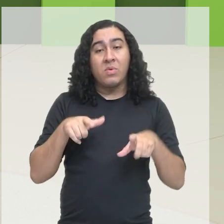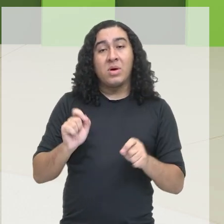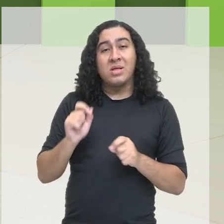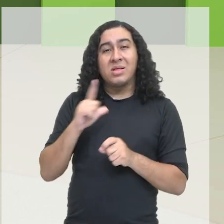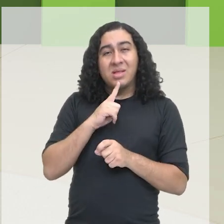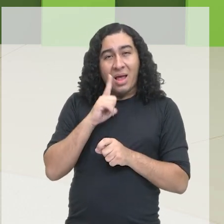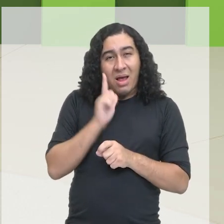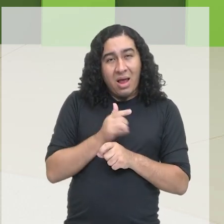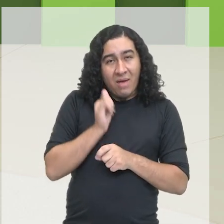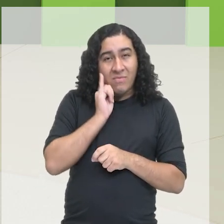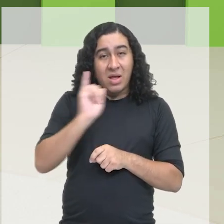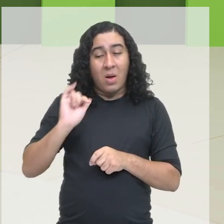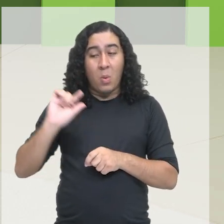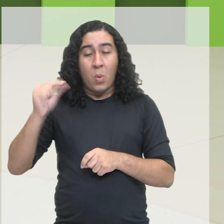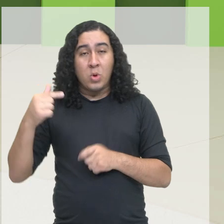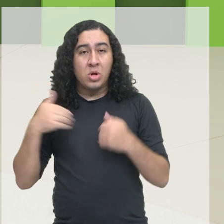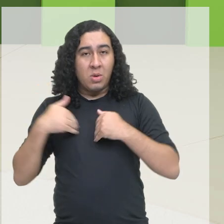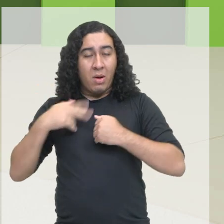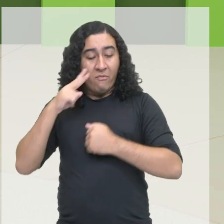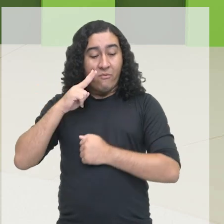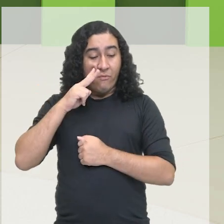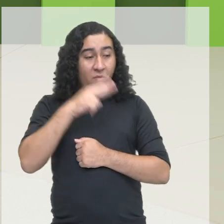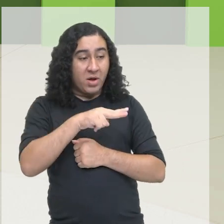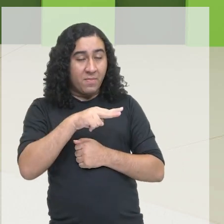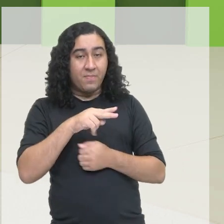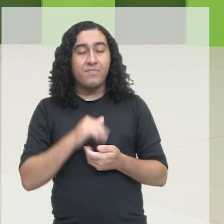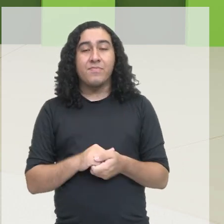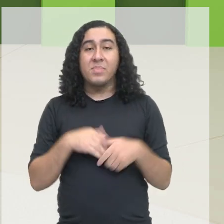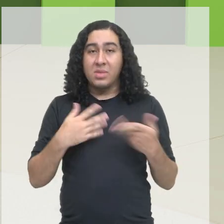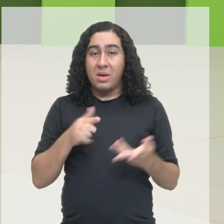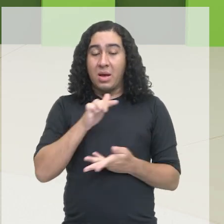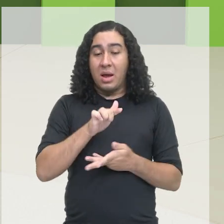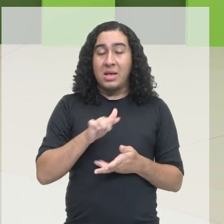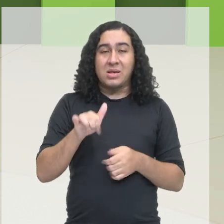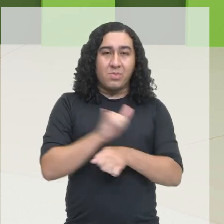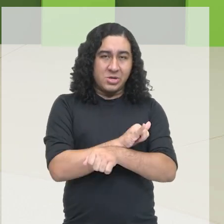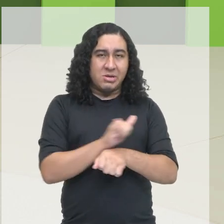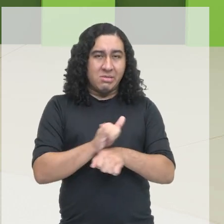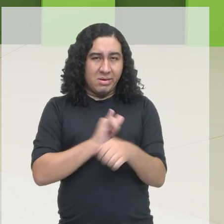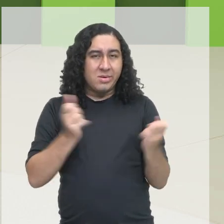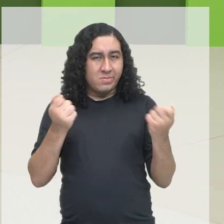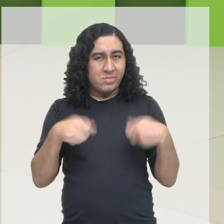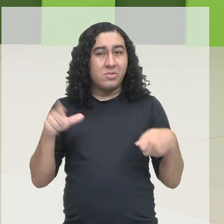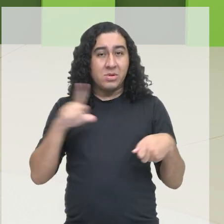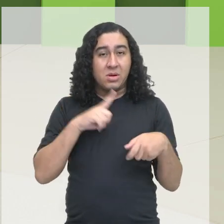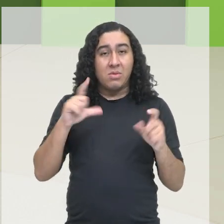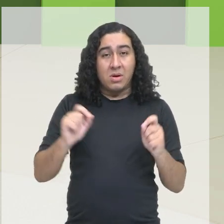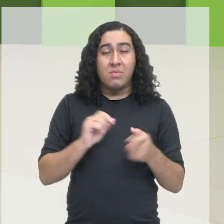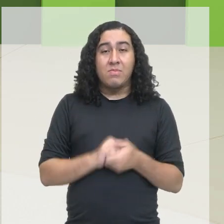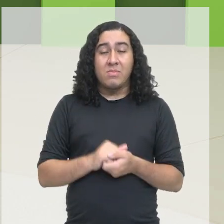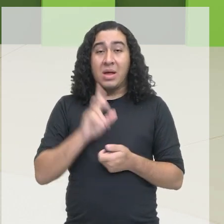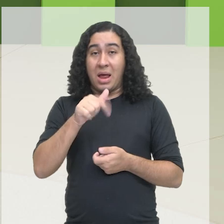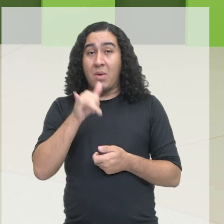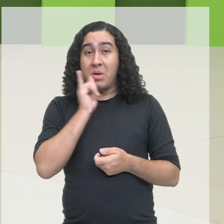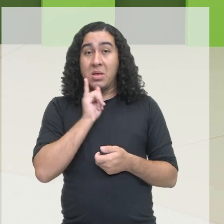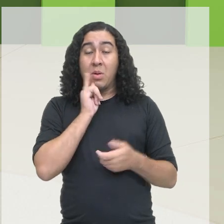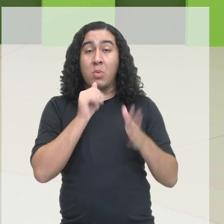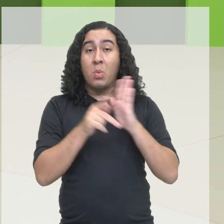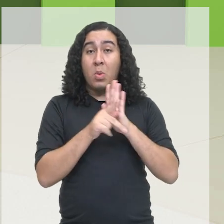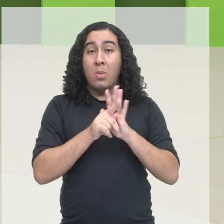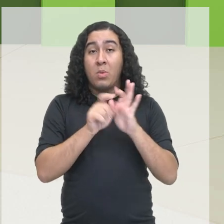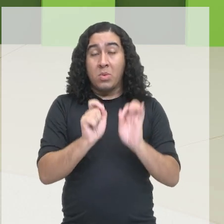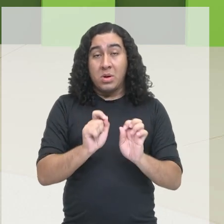consiga não ser visto. Então, a camuflagem, como eu acabei de falar para vocês, é um exemplo aí